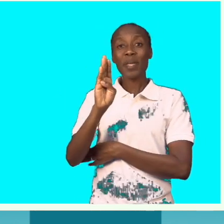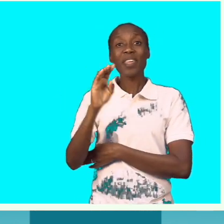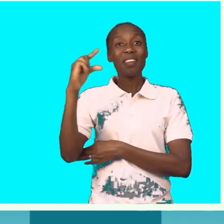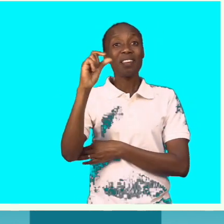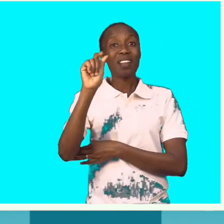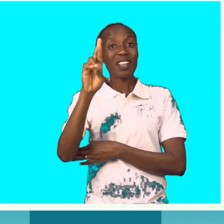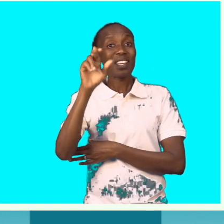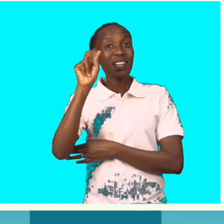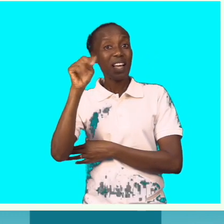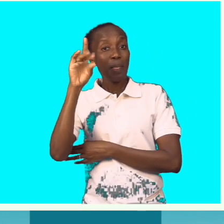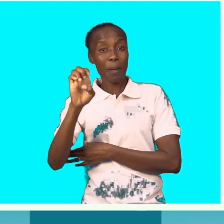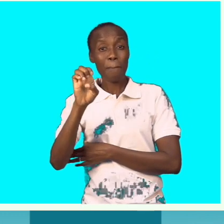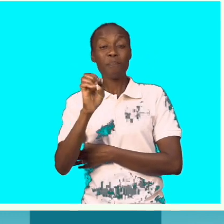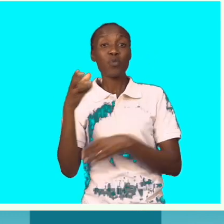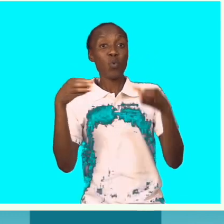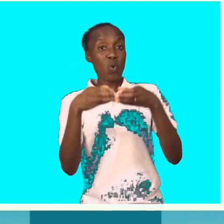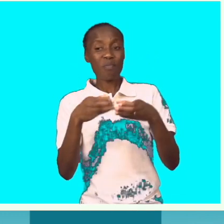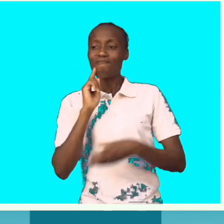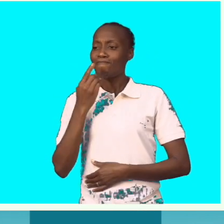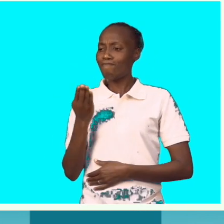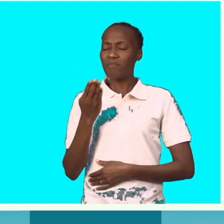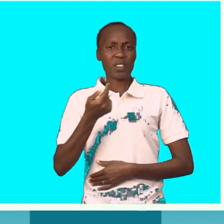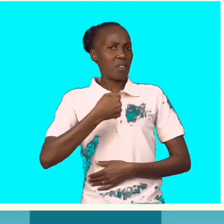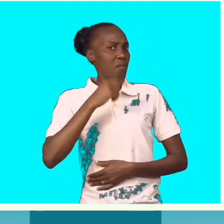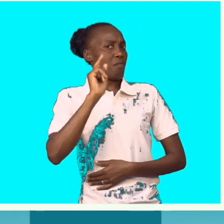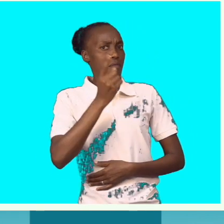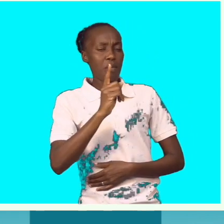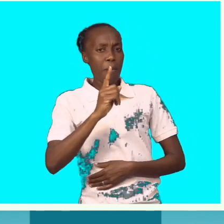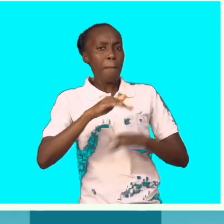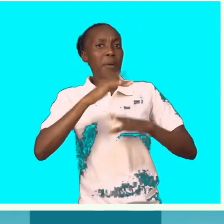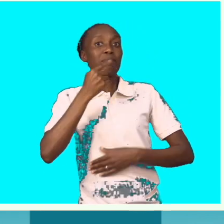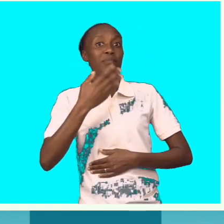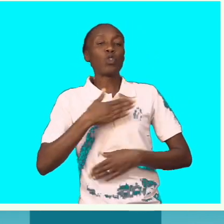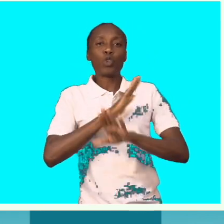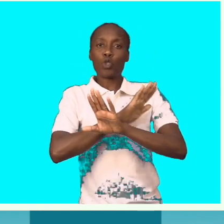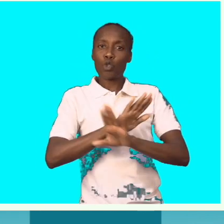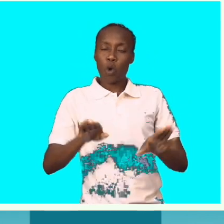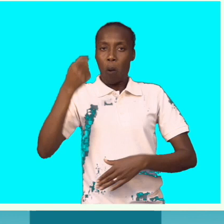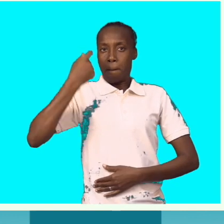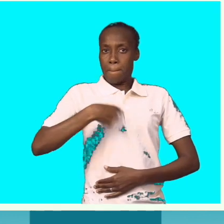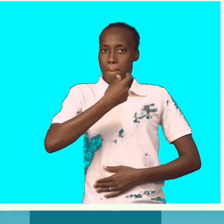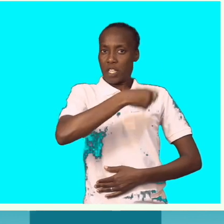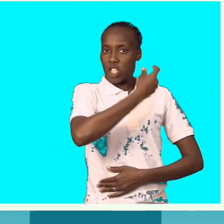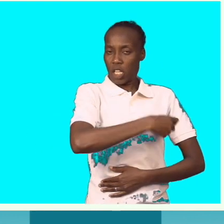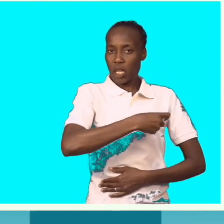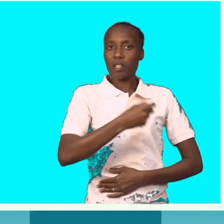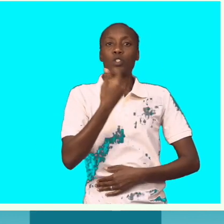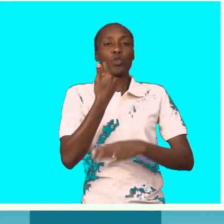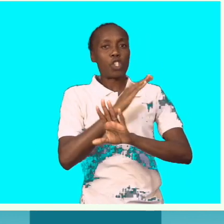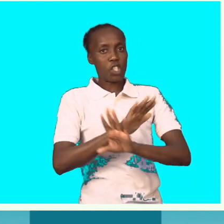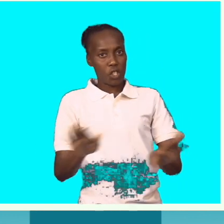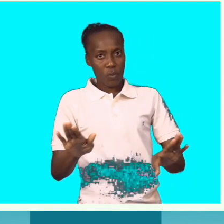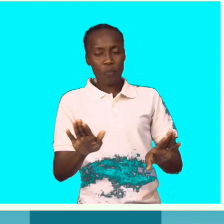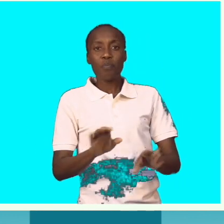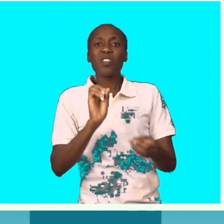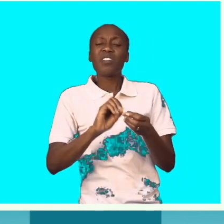de Moçambola? Não, nem tanto, não é? Nem tanto, só onde que eu estive no Machacan, não é? Porque